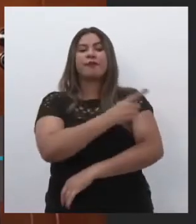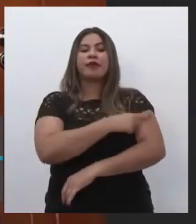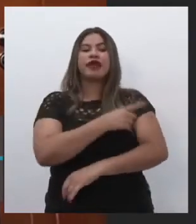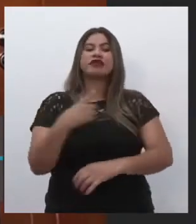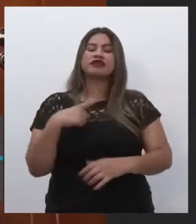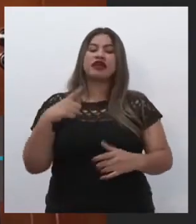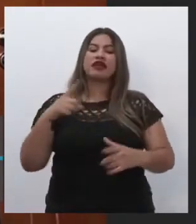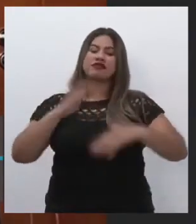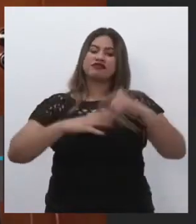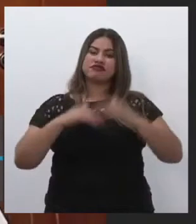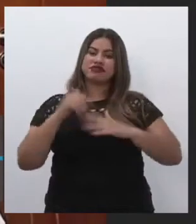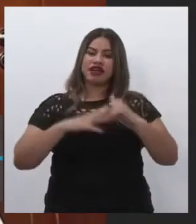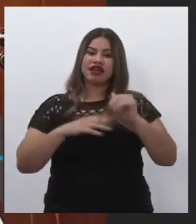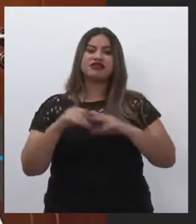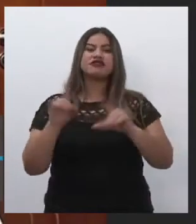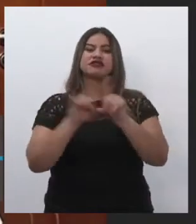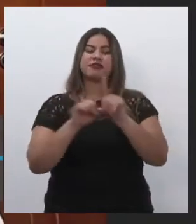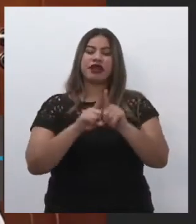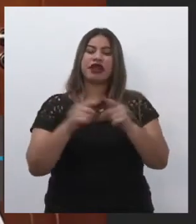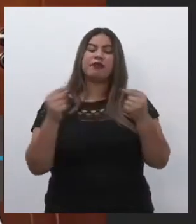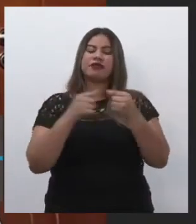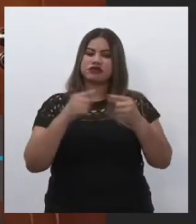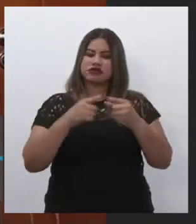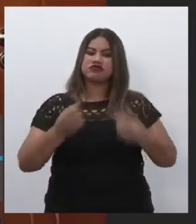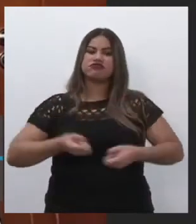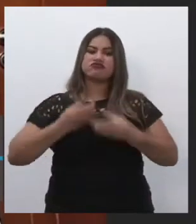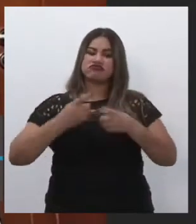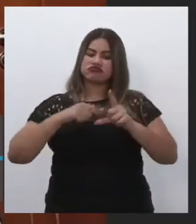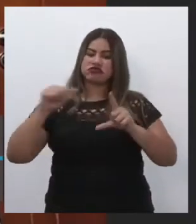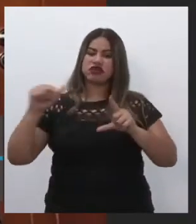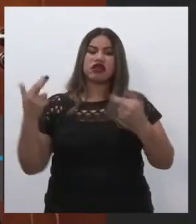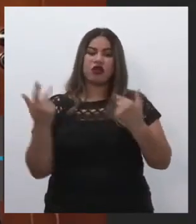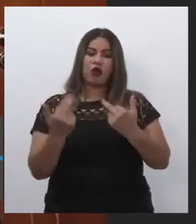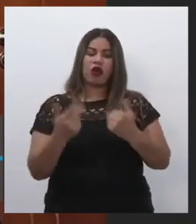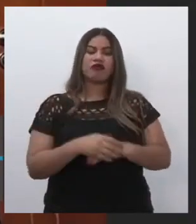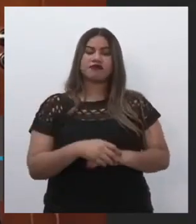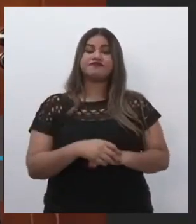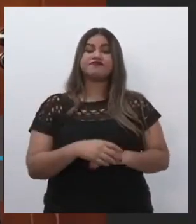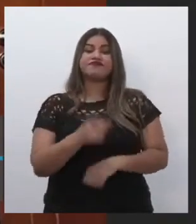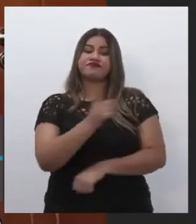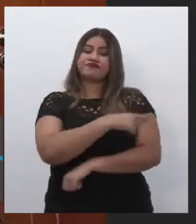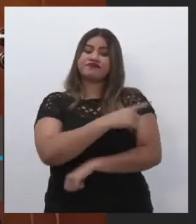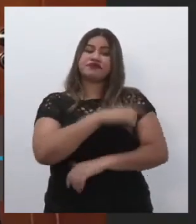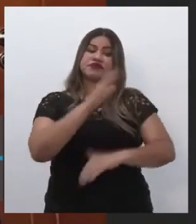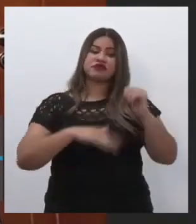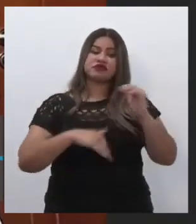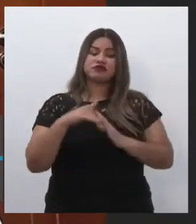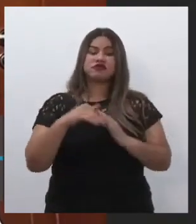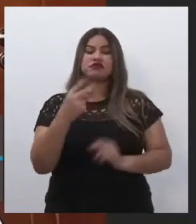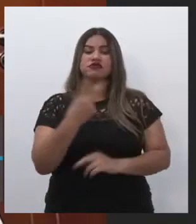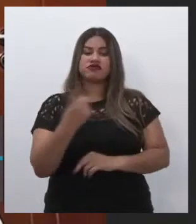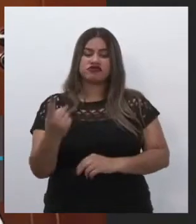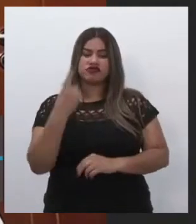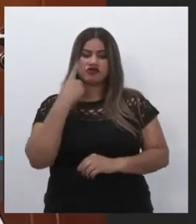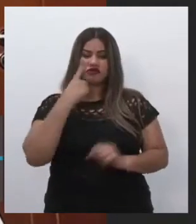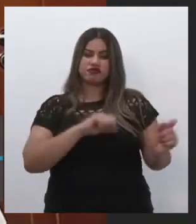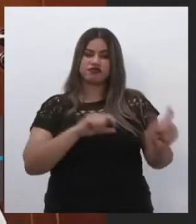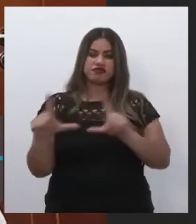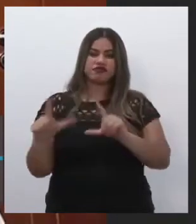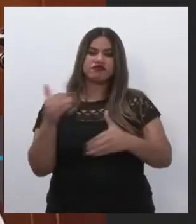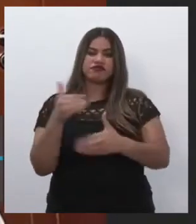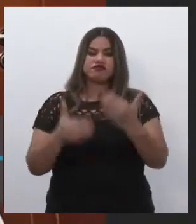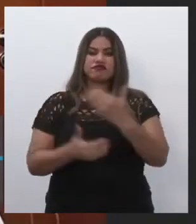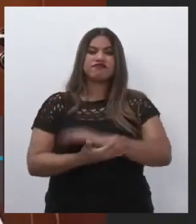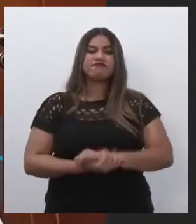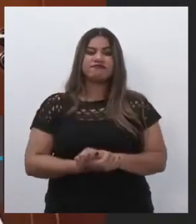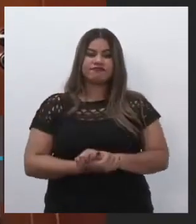também, tá? Com o mesmo infográfico para vocês. Então, no primeiro ano, a gente selecionou a habilidade 21. Pode colocar o slide na tela?